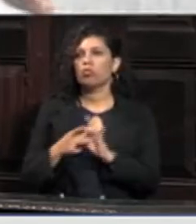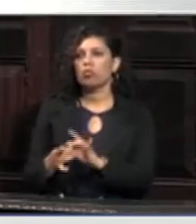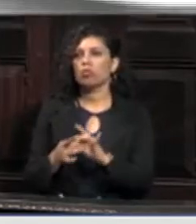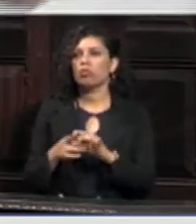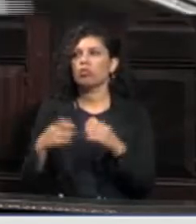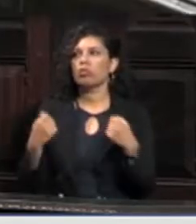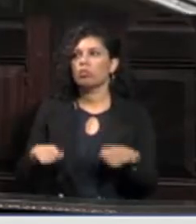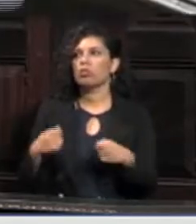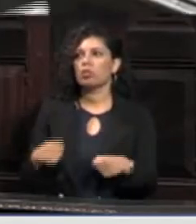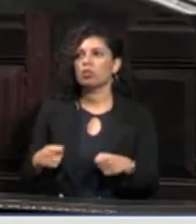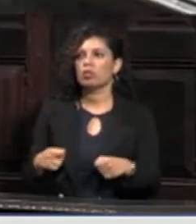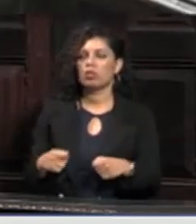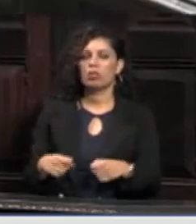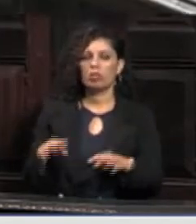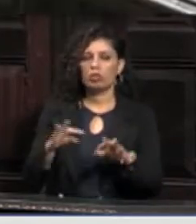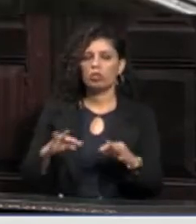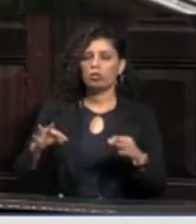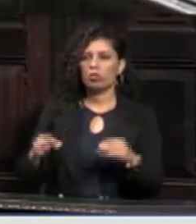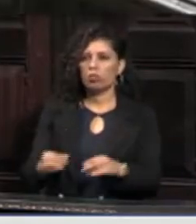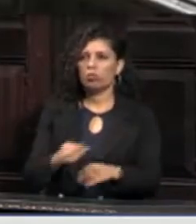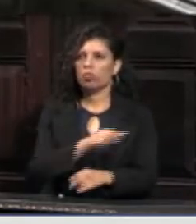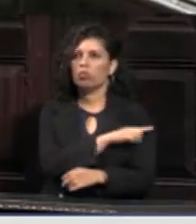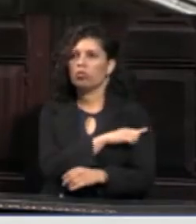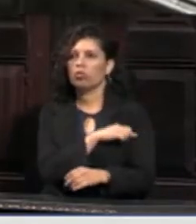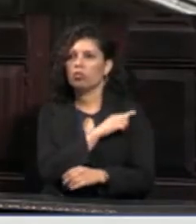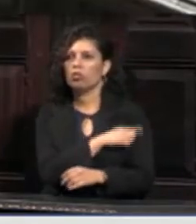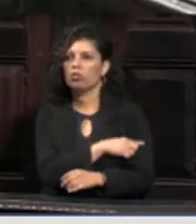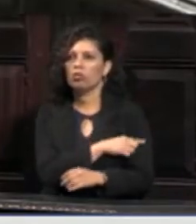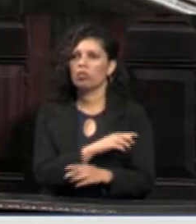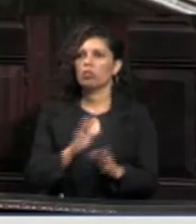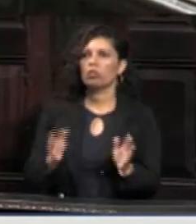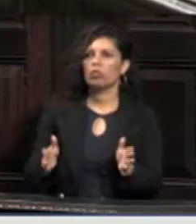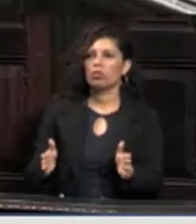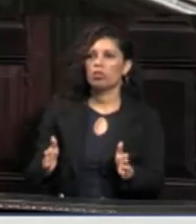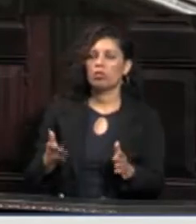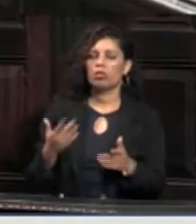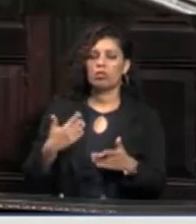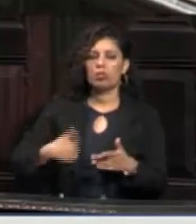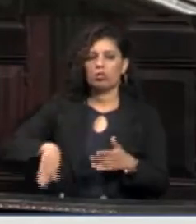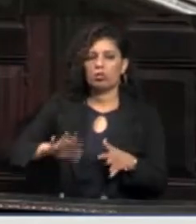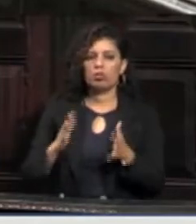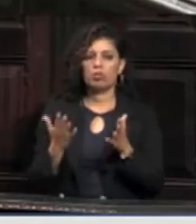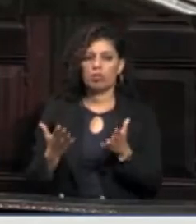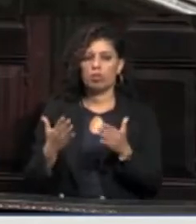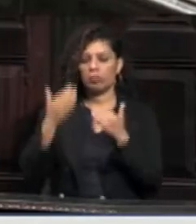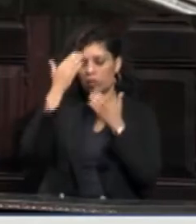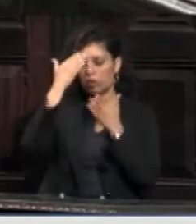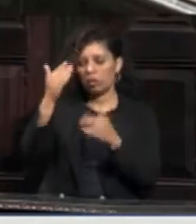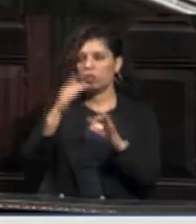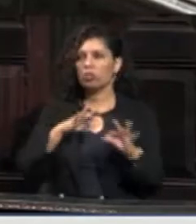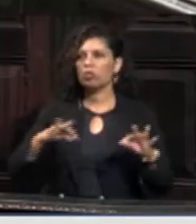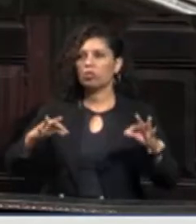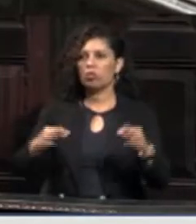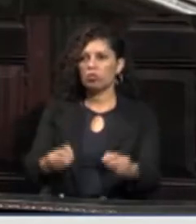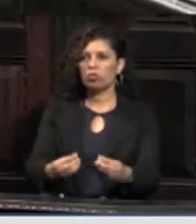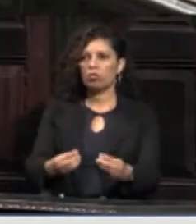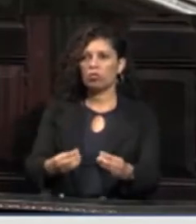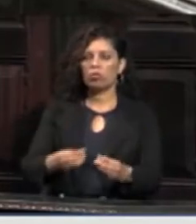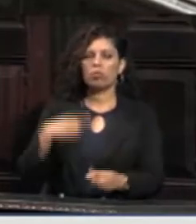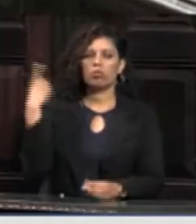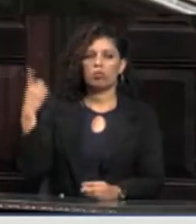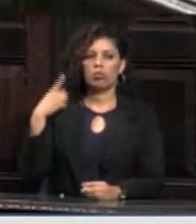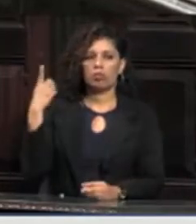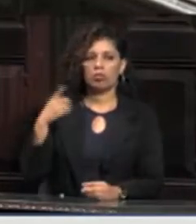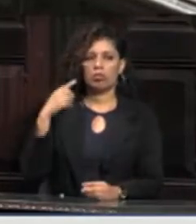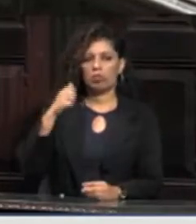funções são das enfermeiras e assim sucessivamente, isso tem que estar devidamente. Então queria agradecer a todos, deputado Luiz Paulo,